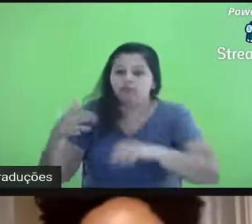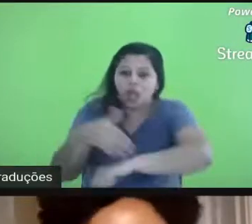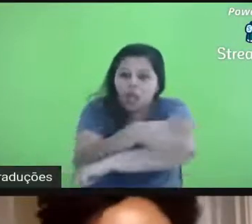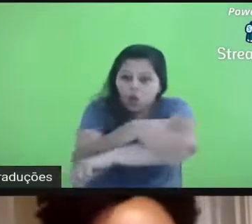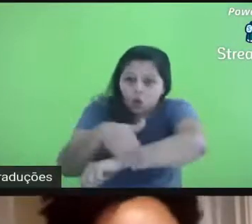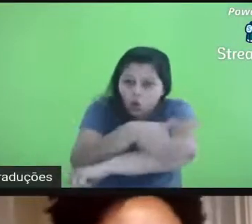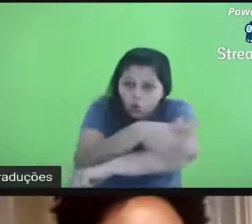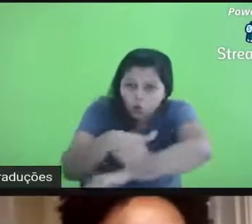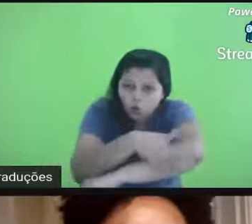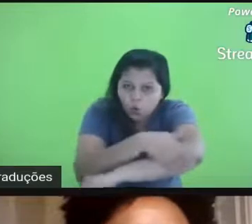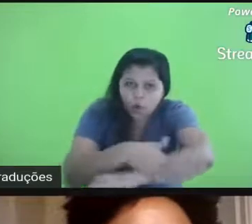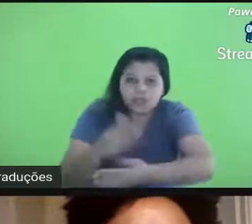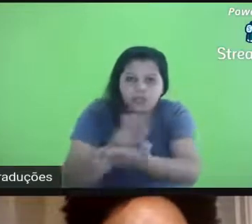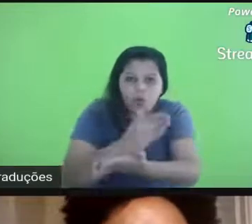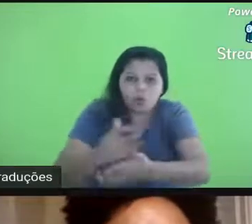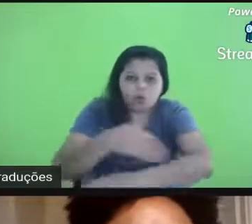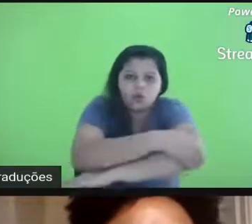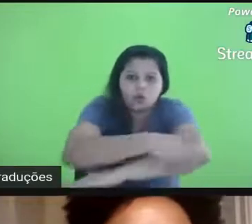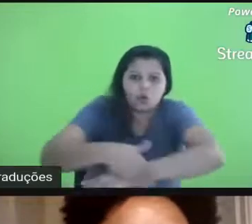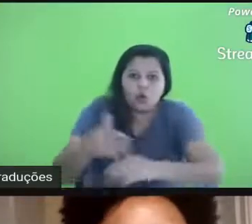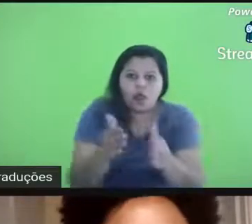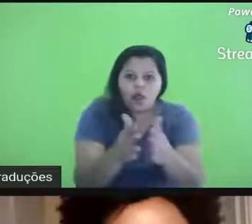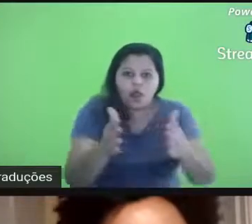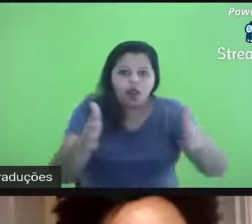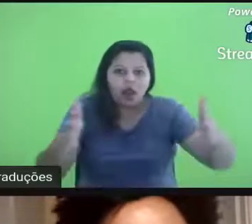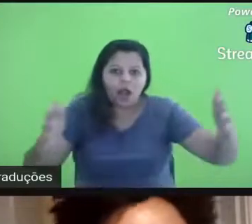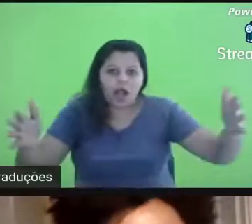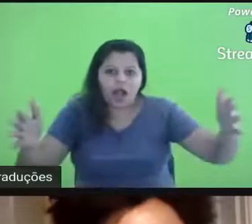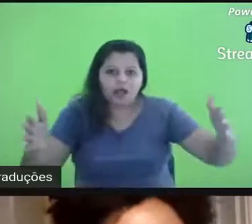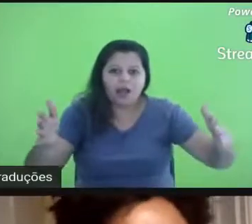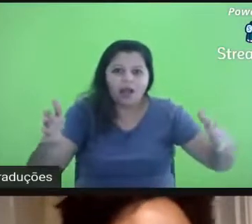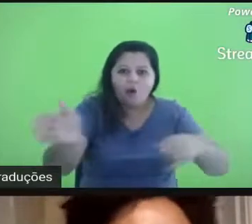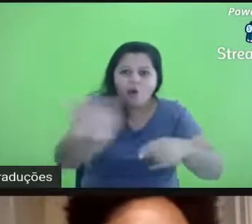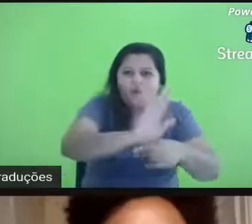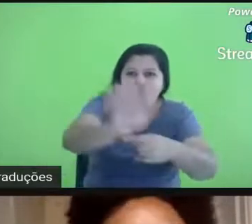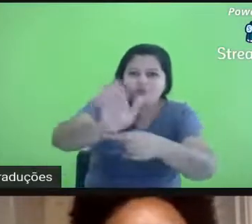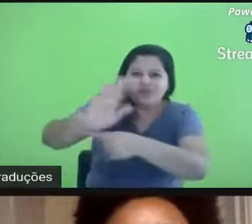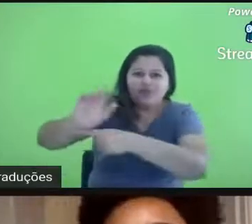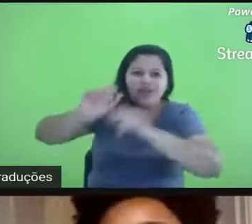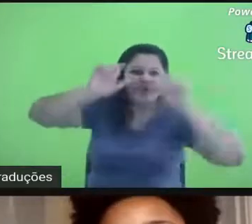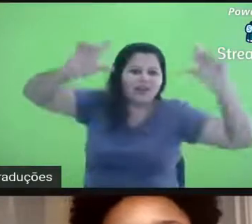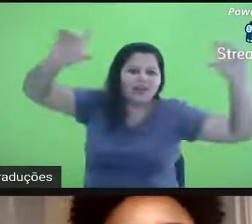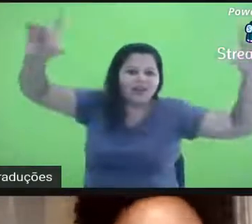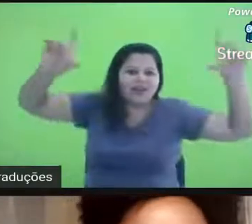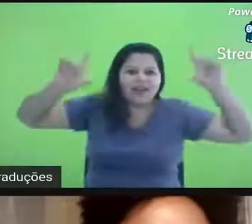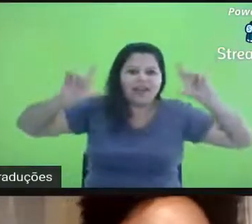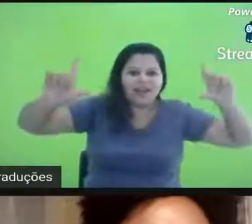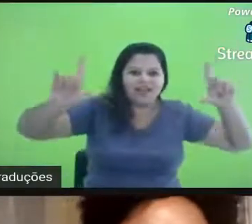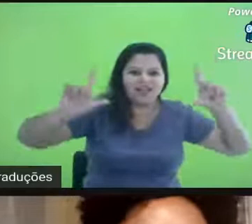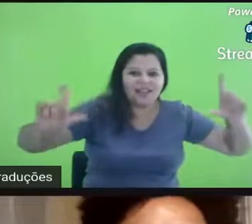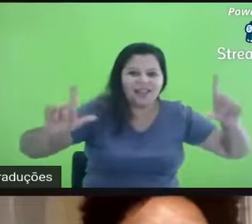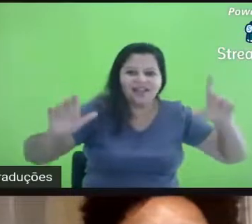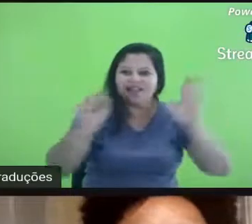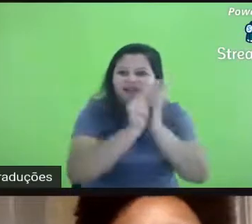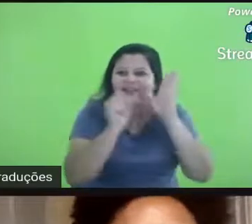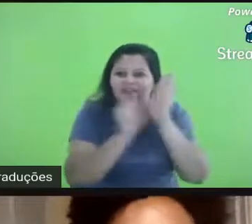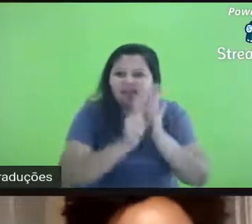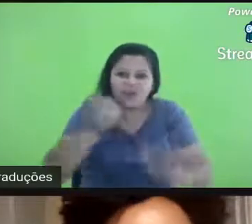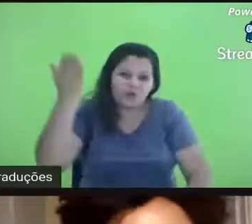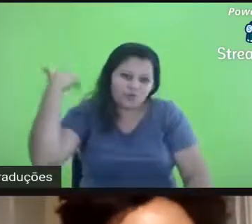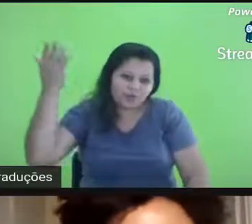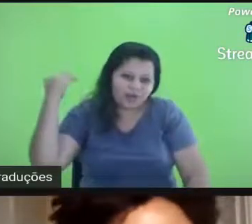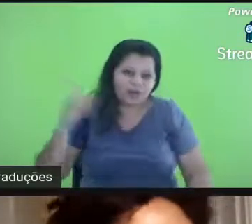largas como avenidas, um cinema cheio de cartazes de fitas sensacionais do século passado, com um